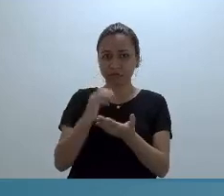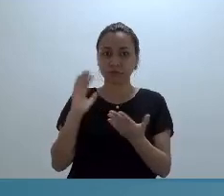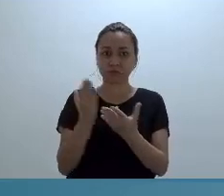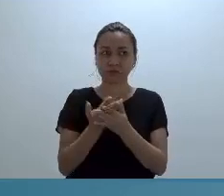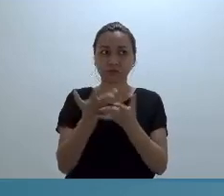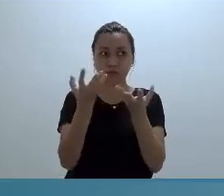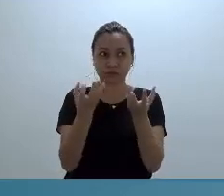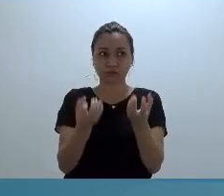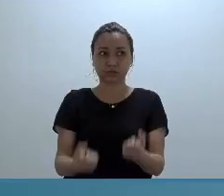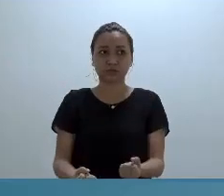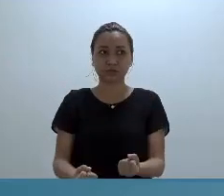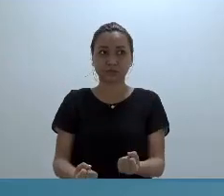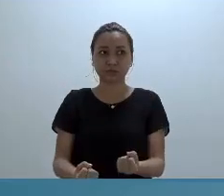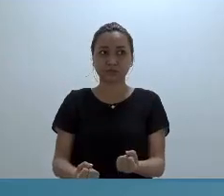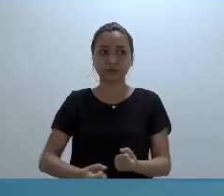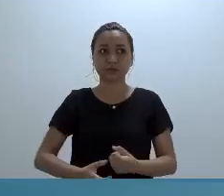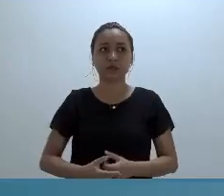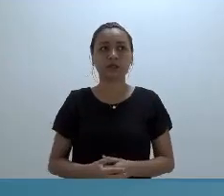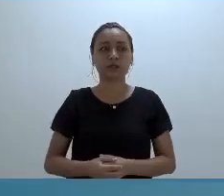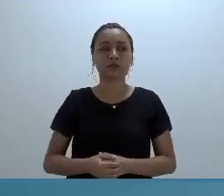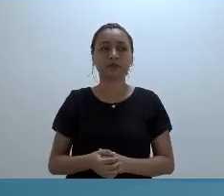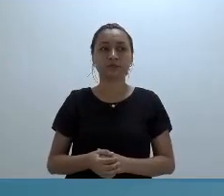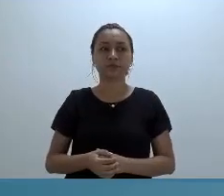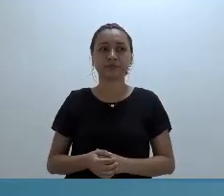Só um minutinho, para deputado, eu quero